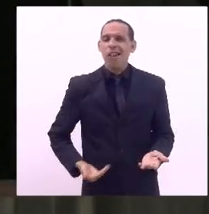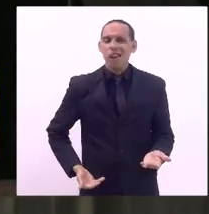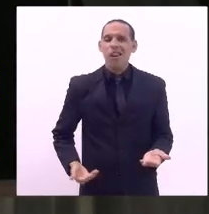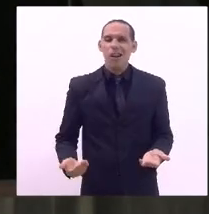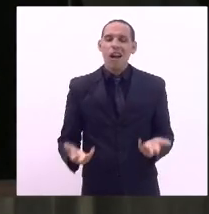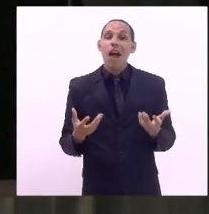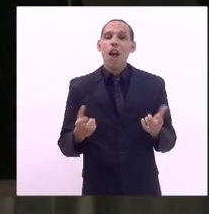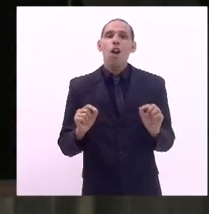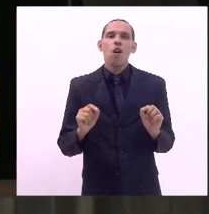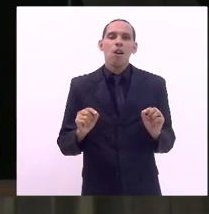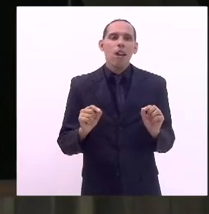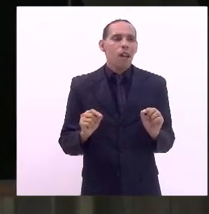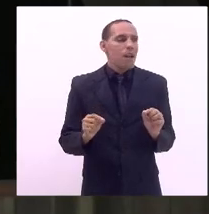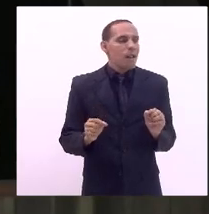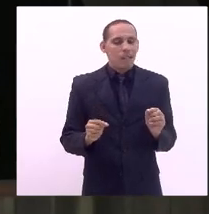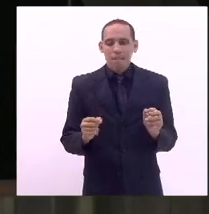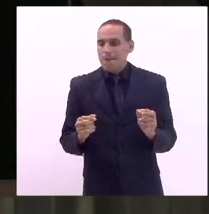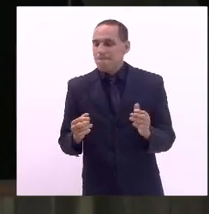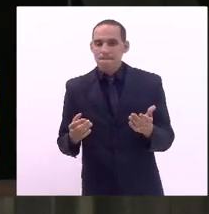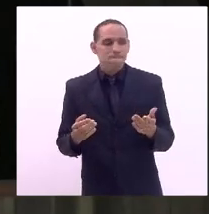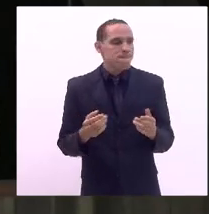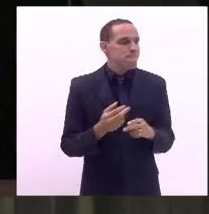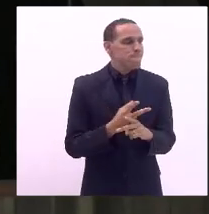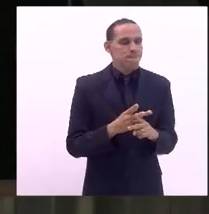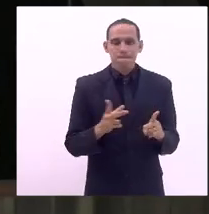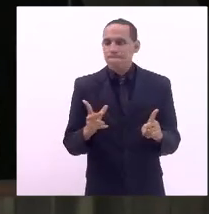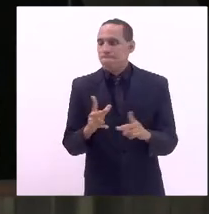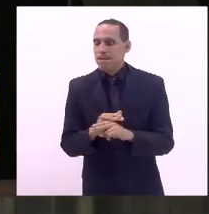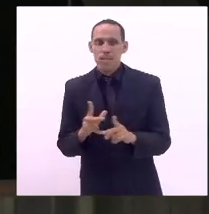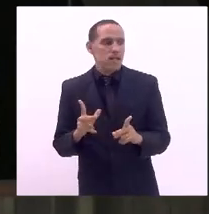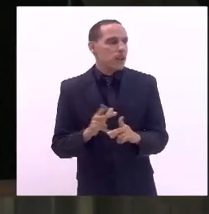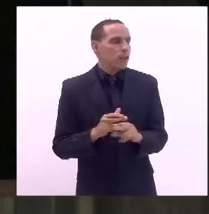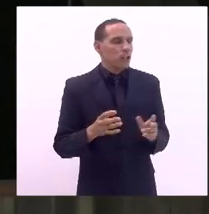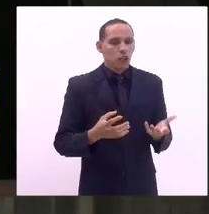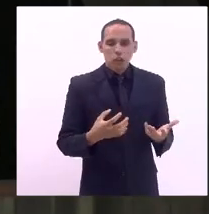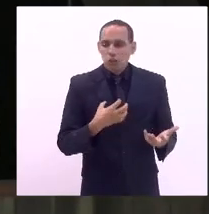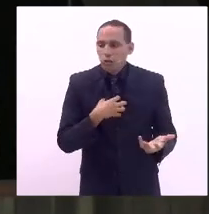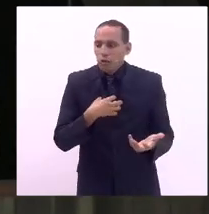procuraram subterfúgios legais para impedir